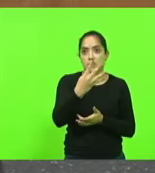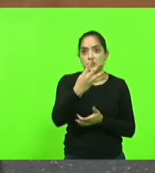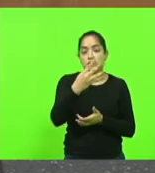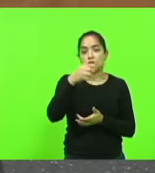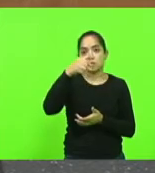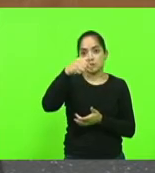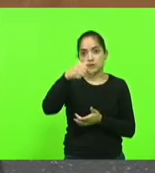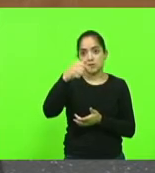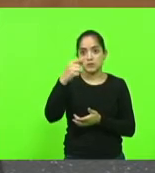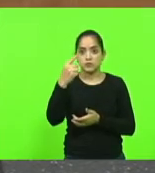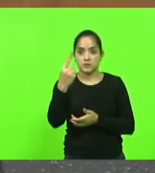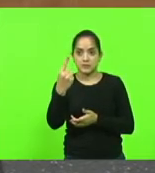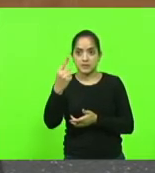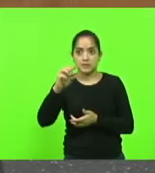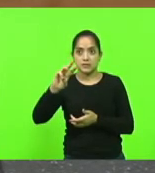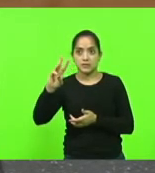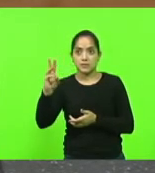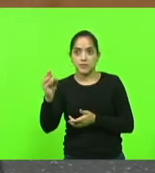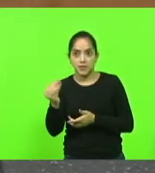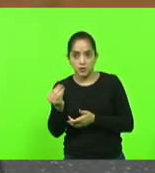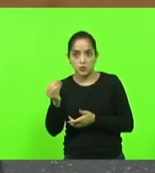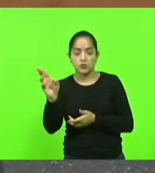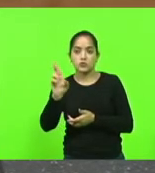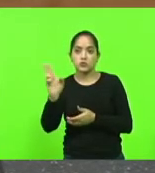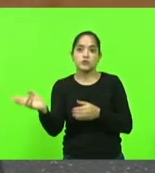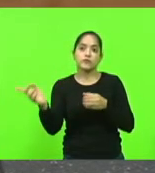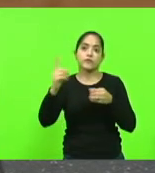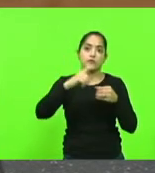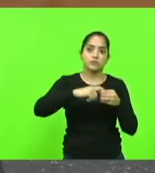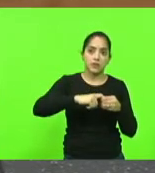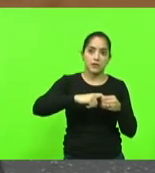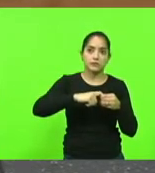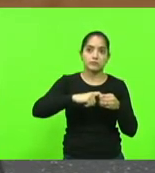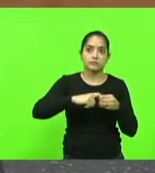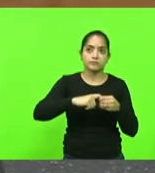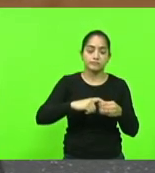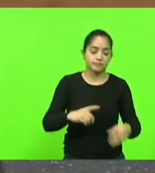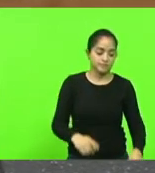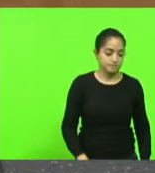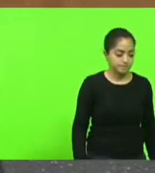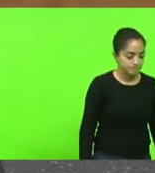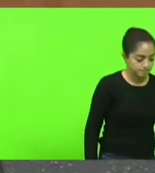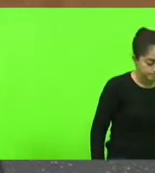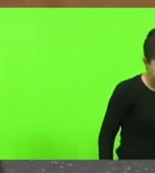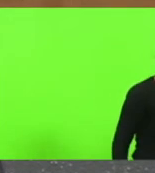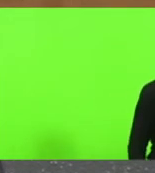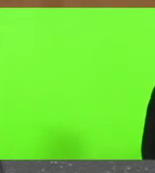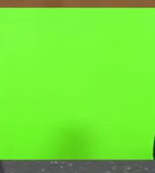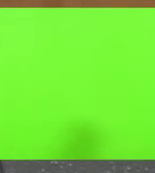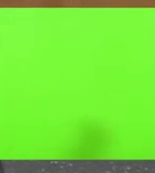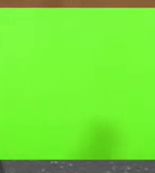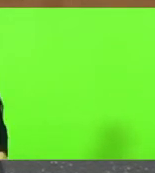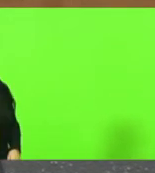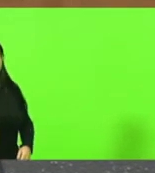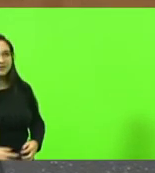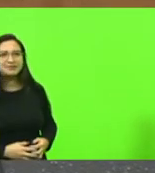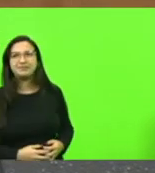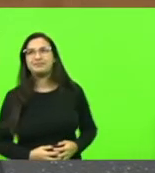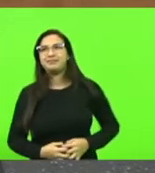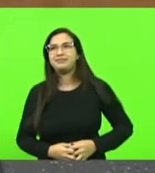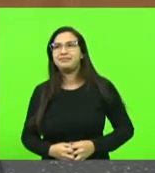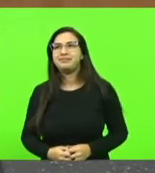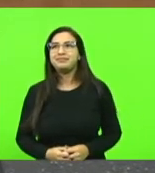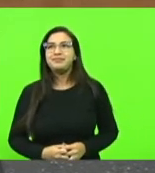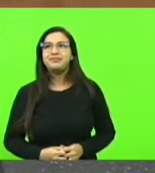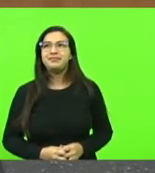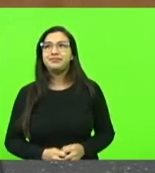471 milhões voltaram para investimentos. O resto é custeio,